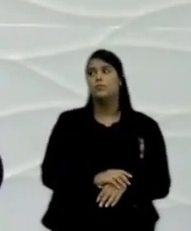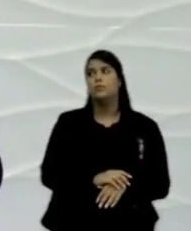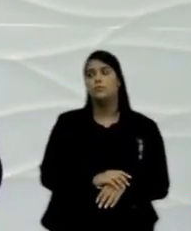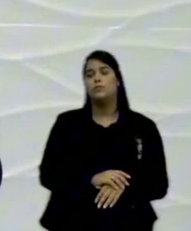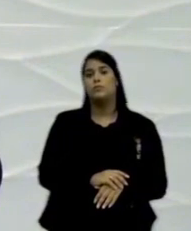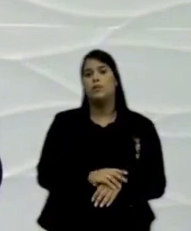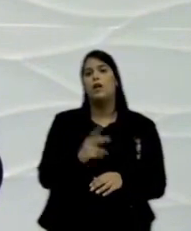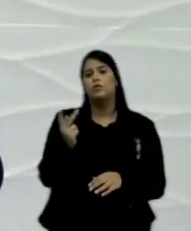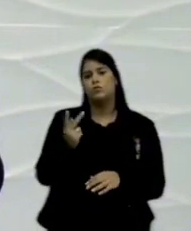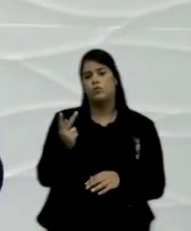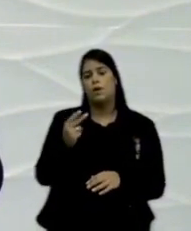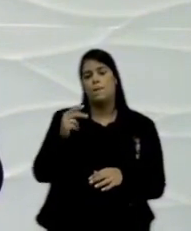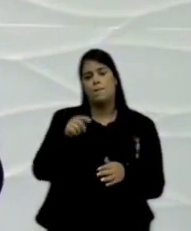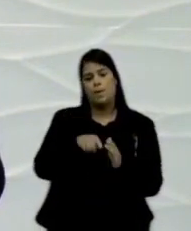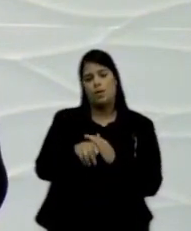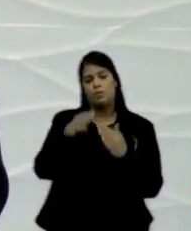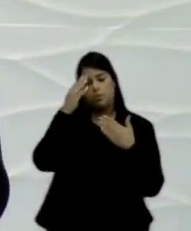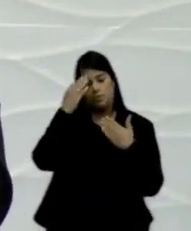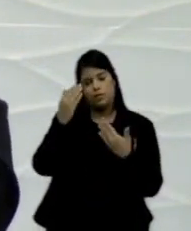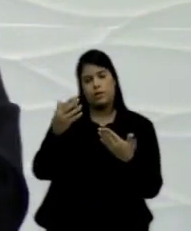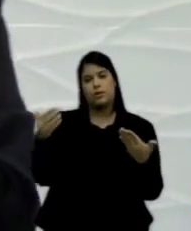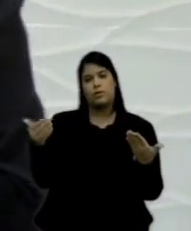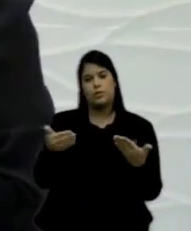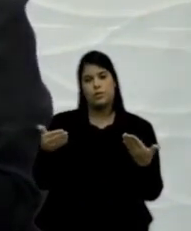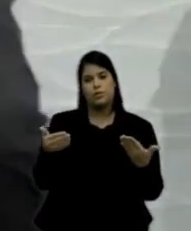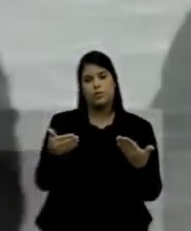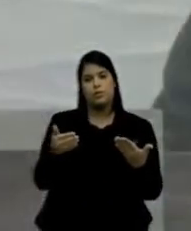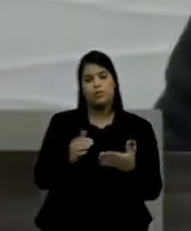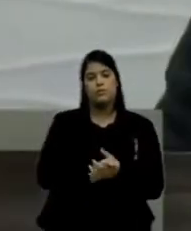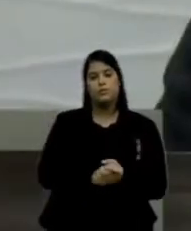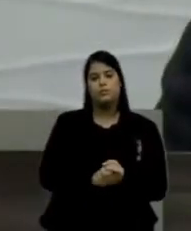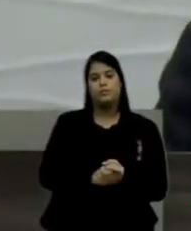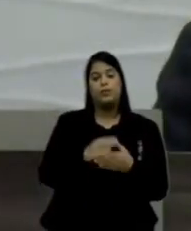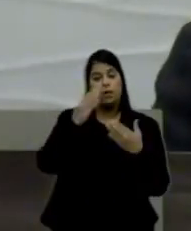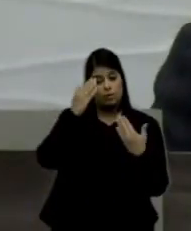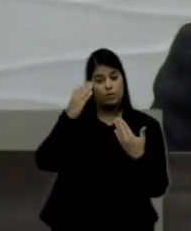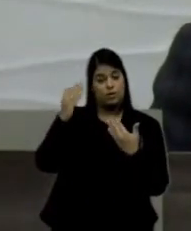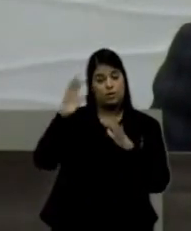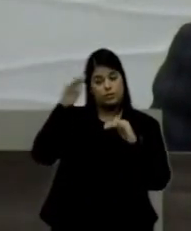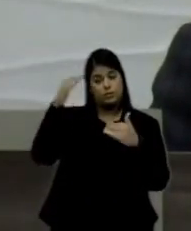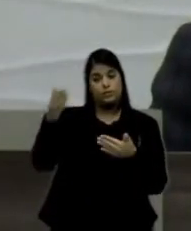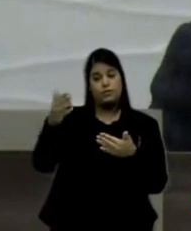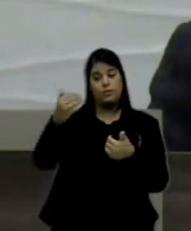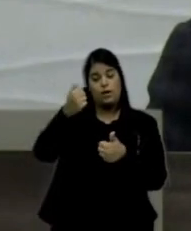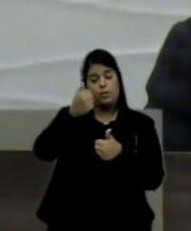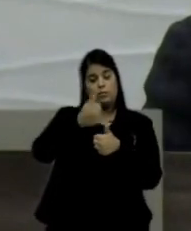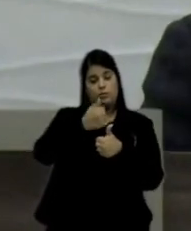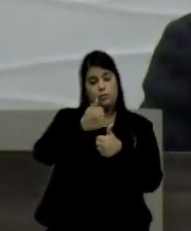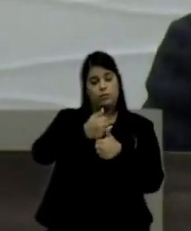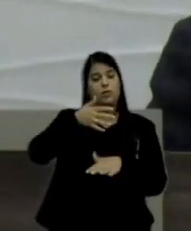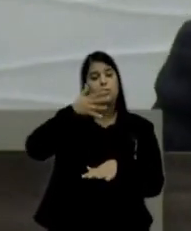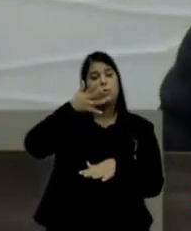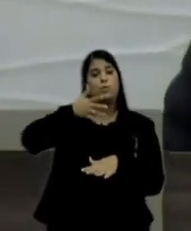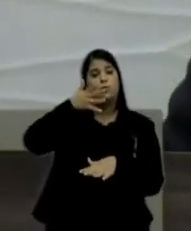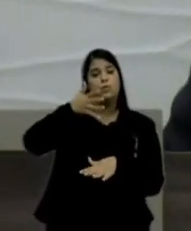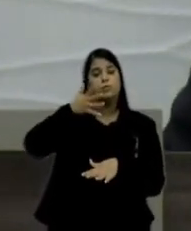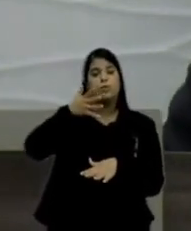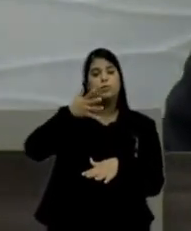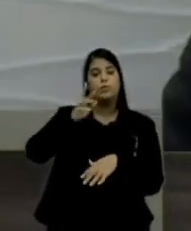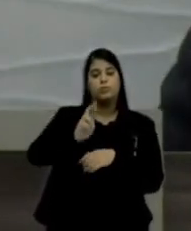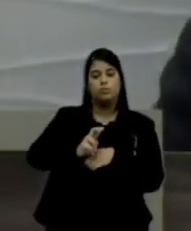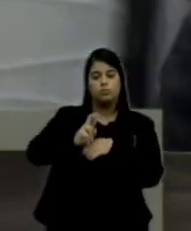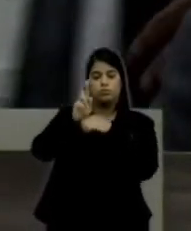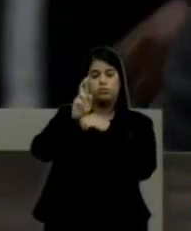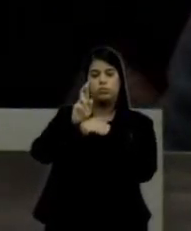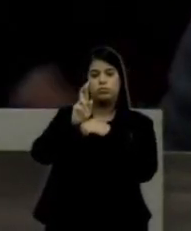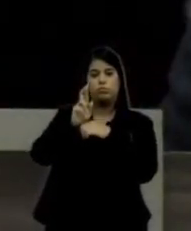Essa é a minha pergunta. Muito obrigado por hoje. Agradeço a Vossa Excelência. Passo nesse momento a palavra ao